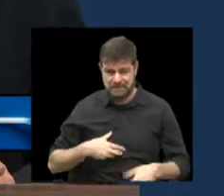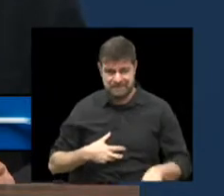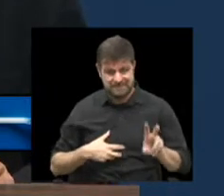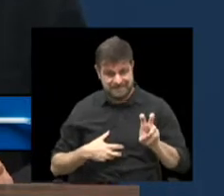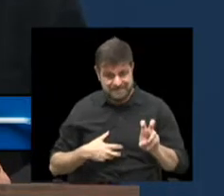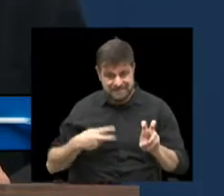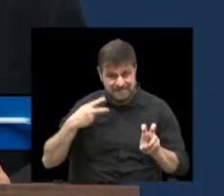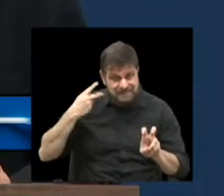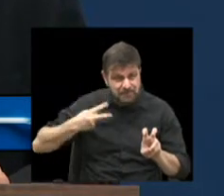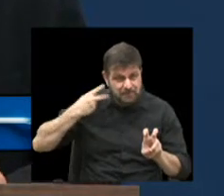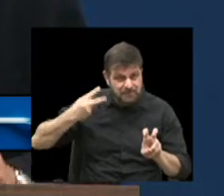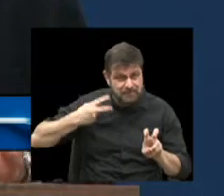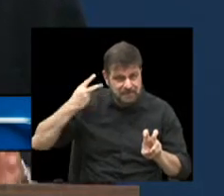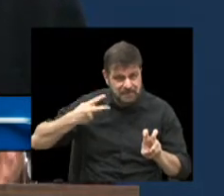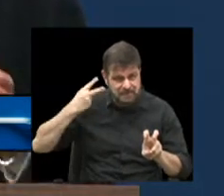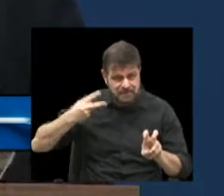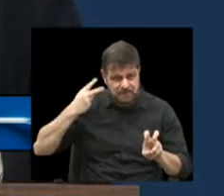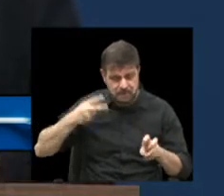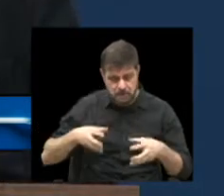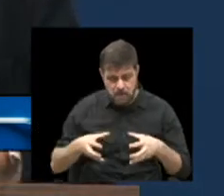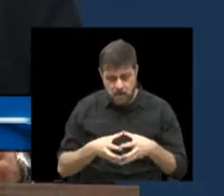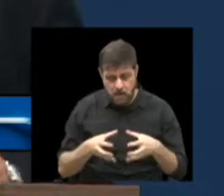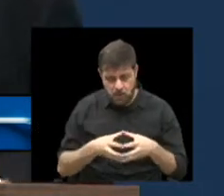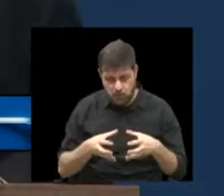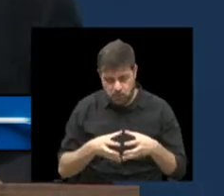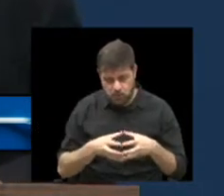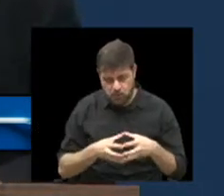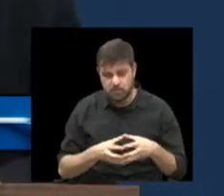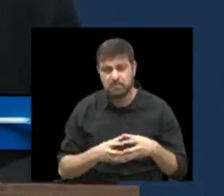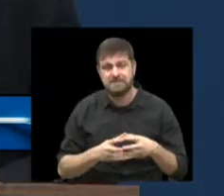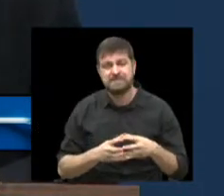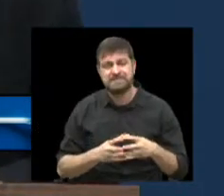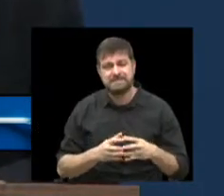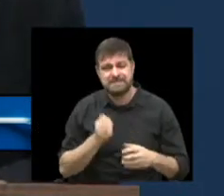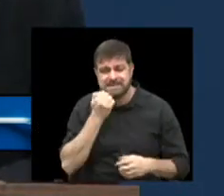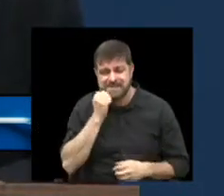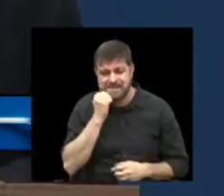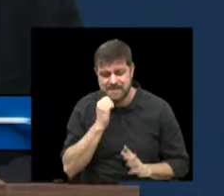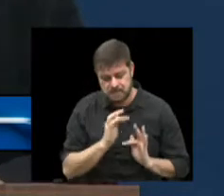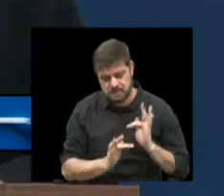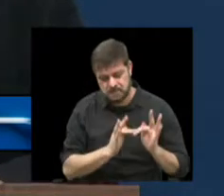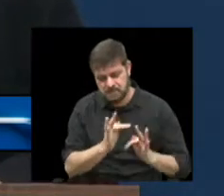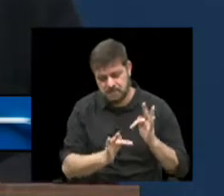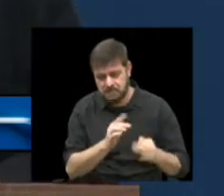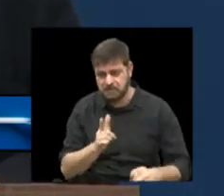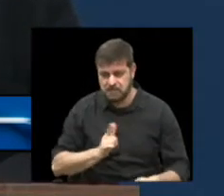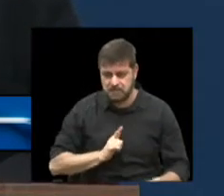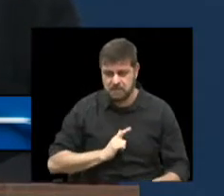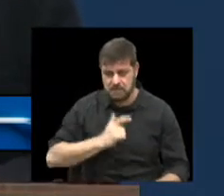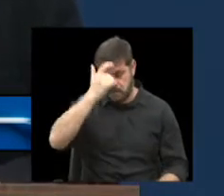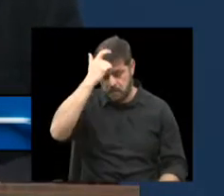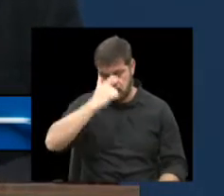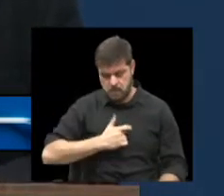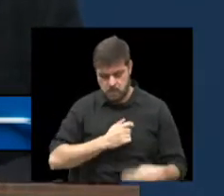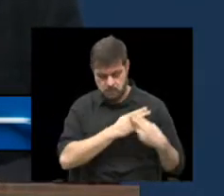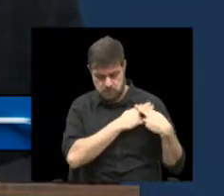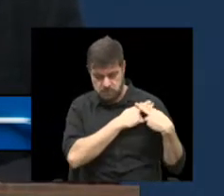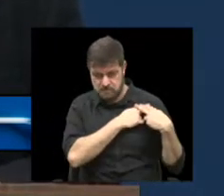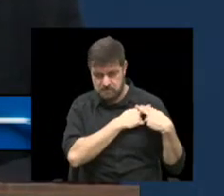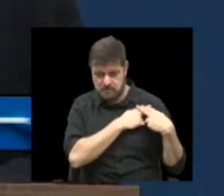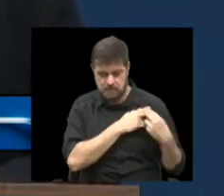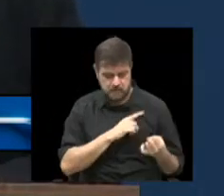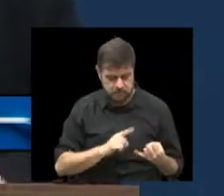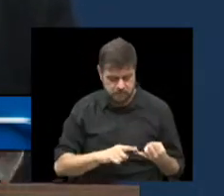5 vereadores, Comissão Permanente de Ciência e Tecnologia, professor Alberto presidindo,